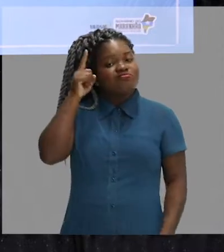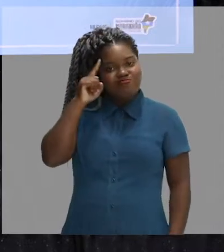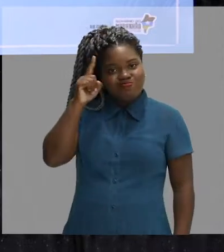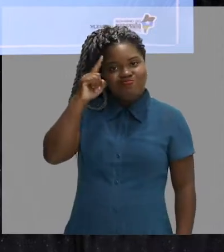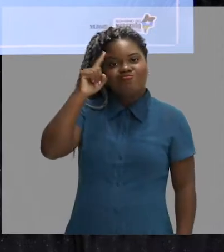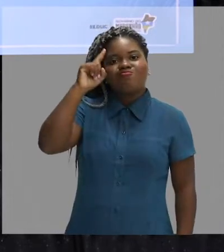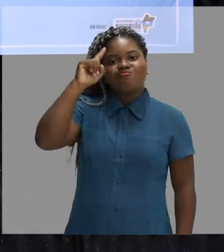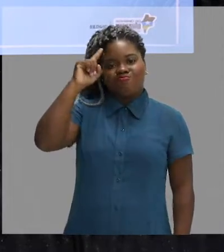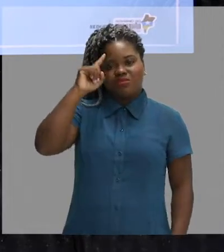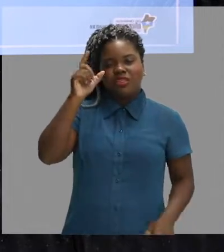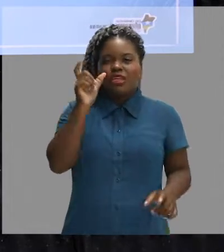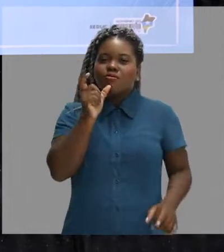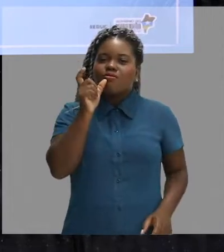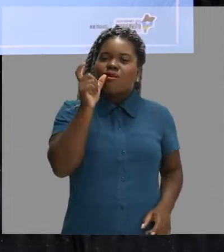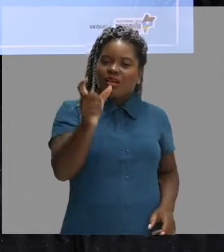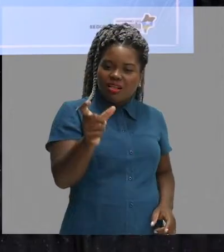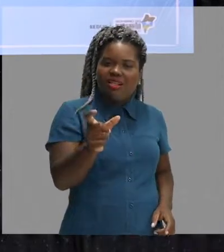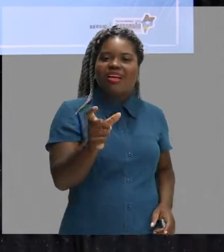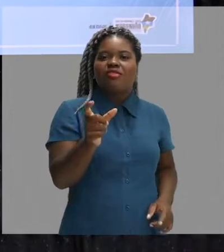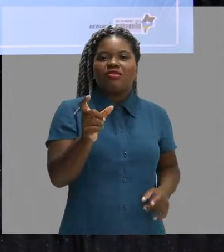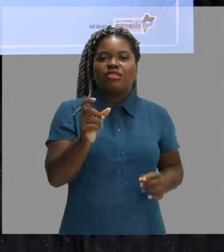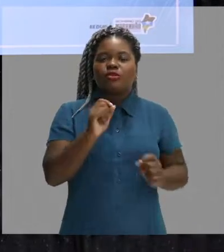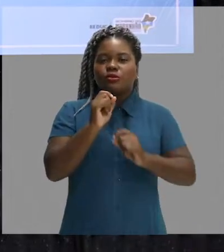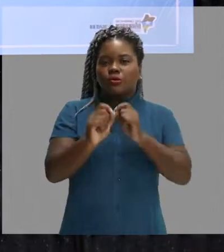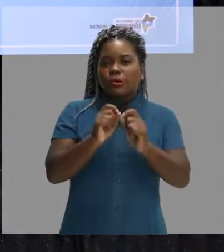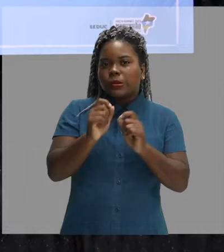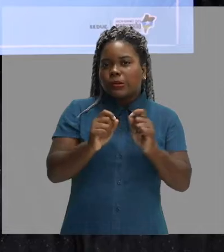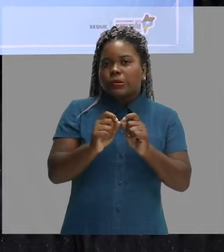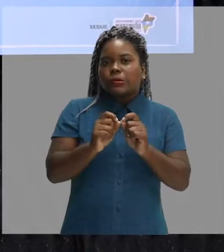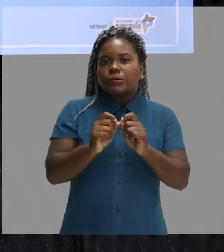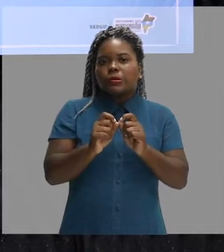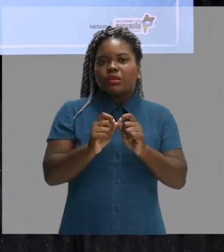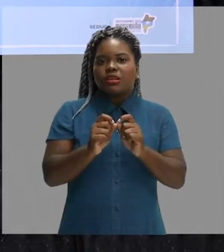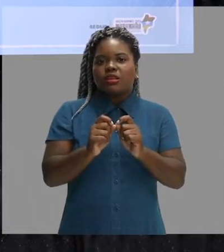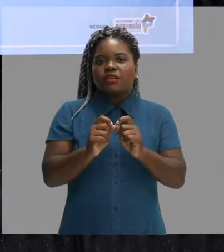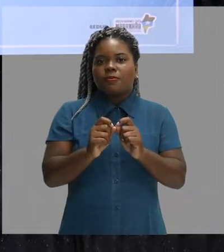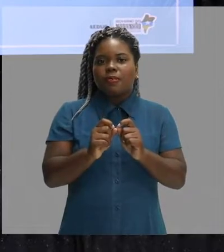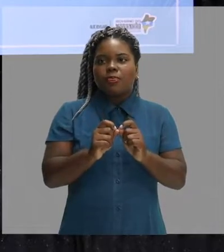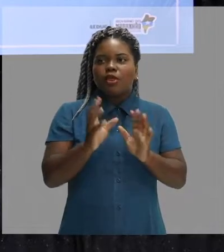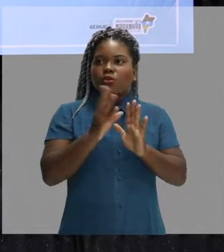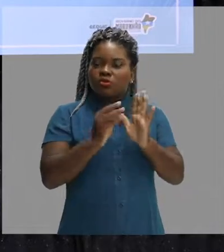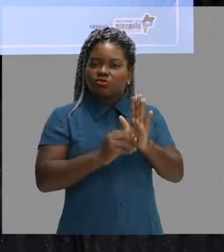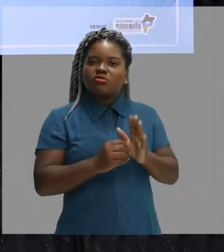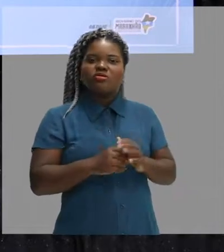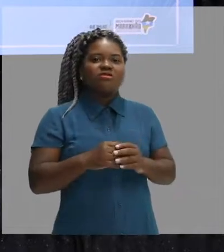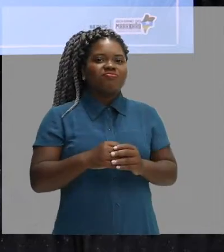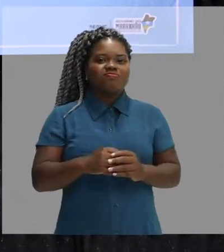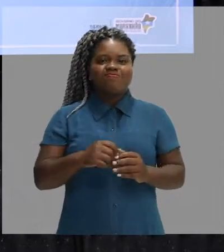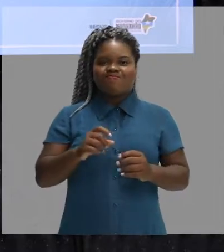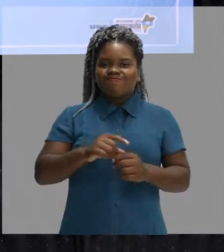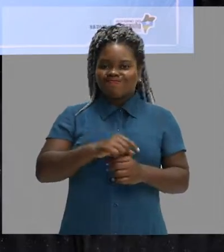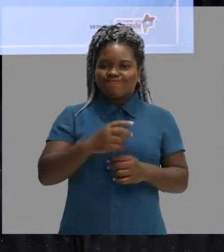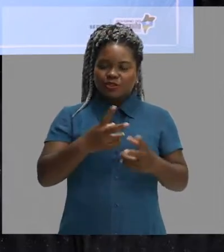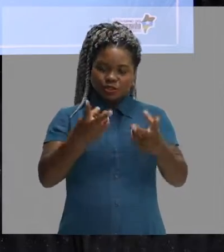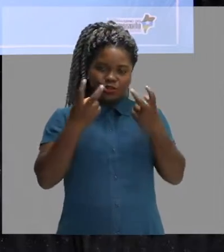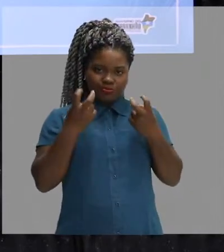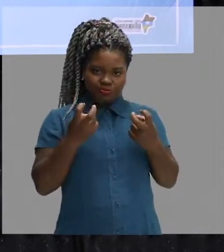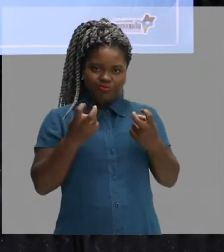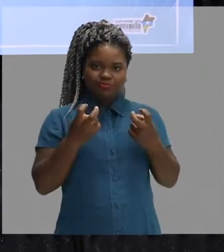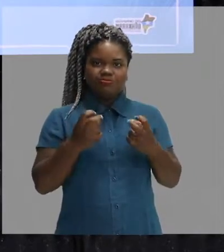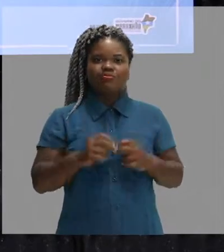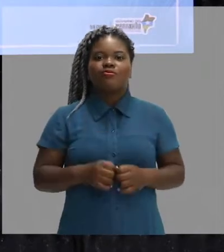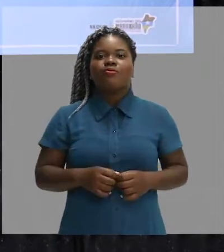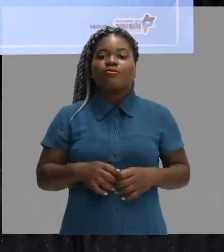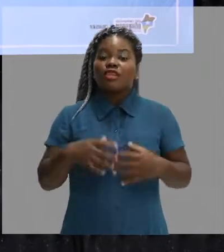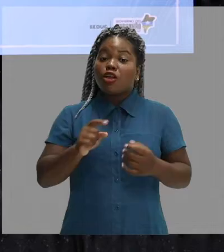são palavras que você já está acostumado. Agora, esses aqui, redobra a atenção. Então, eu vou dar um tempinho aí para você pegar caderno, pegar a caneta. Eu